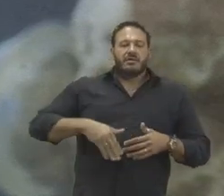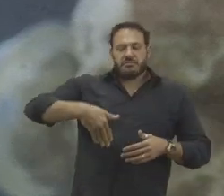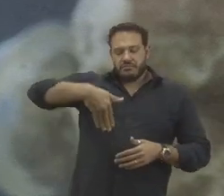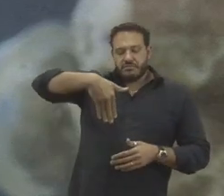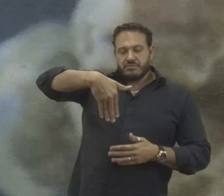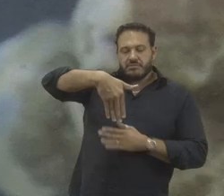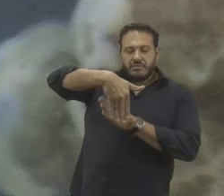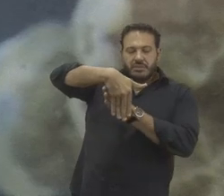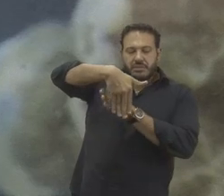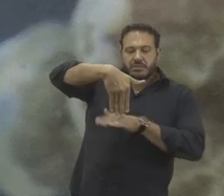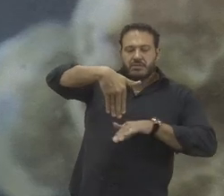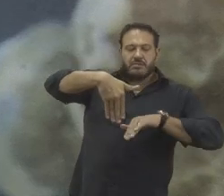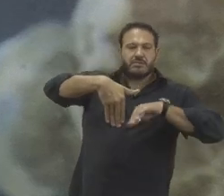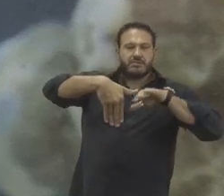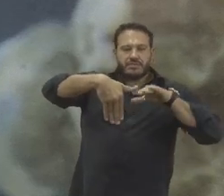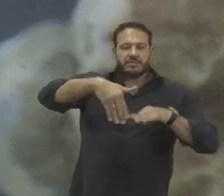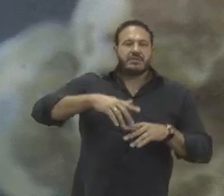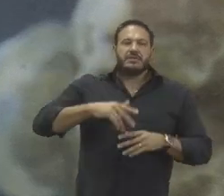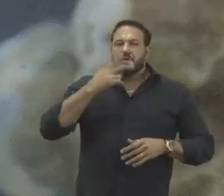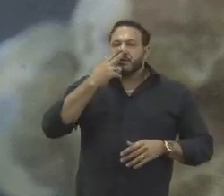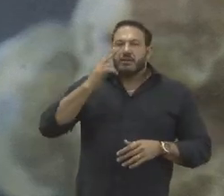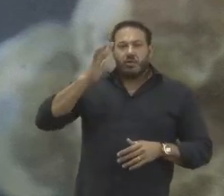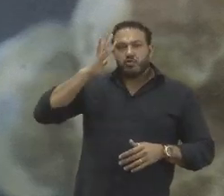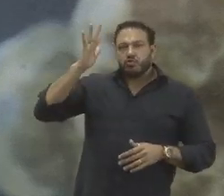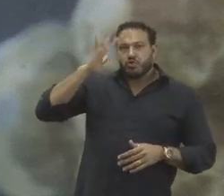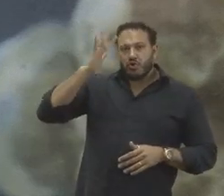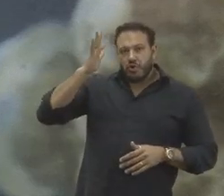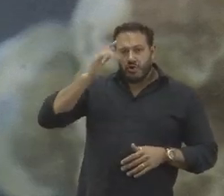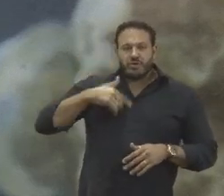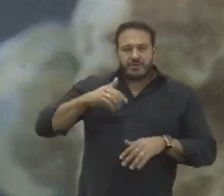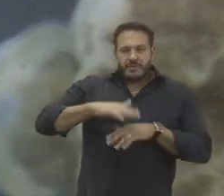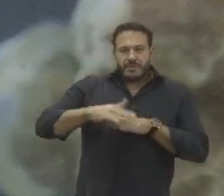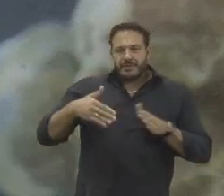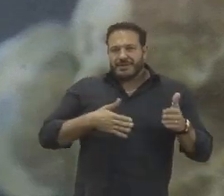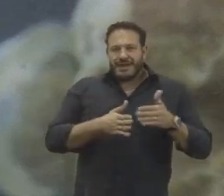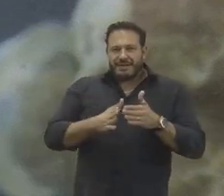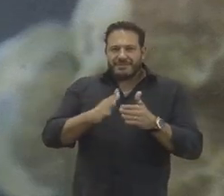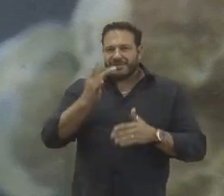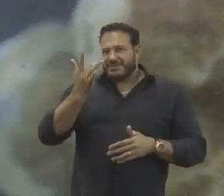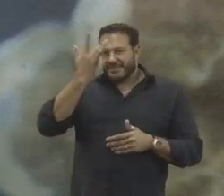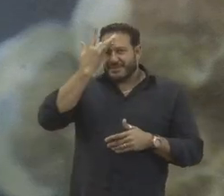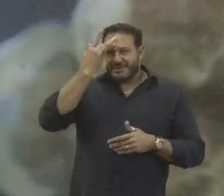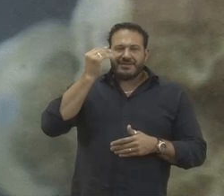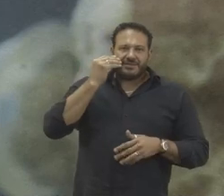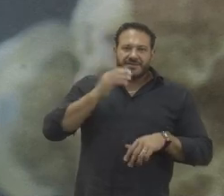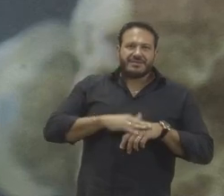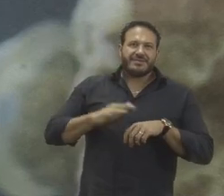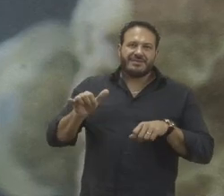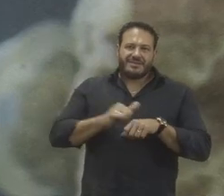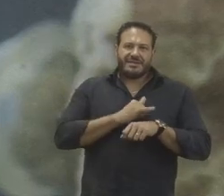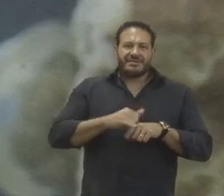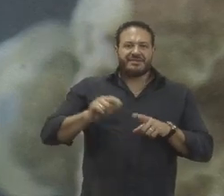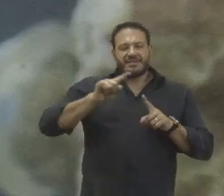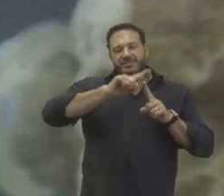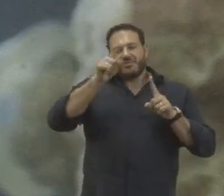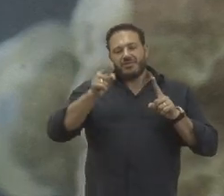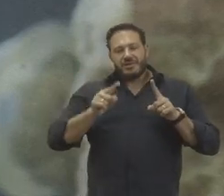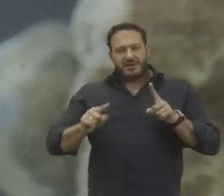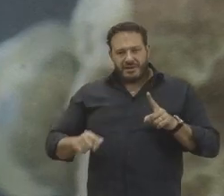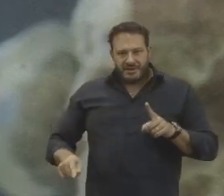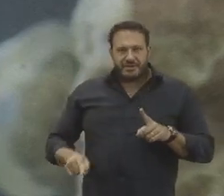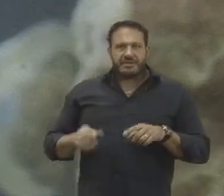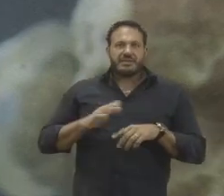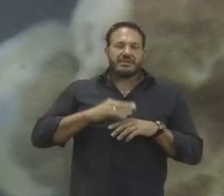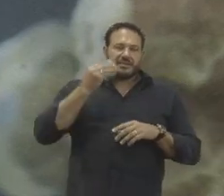tentando ar o sonho português de achar o Caminho das Índias né alternativo em vez de por terra pelo continente